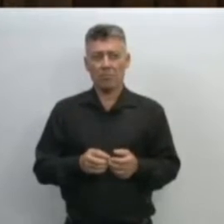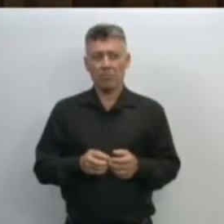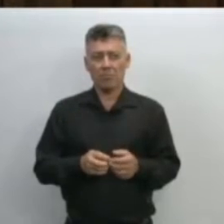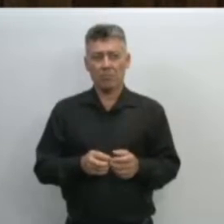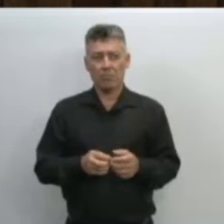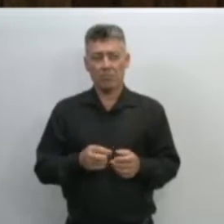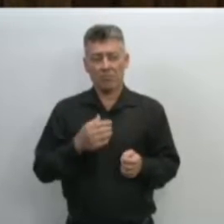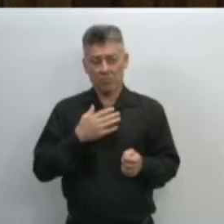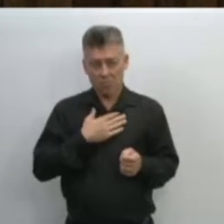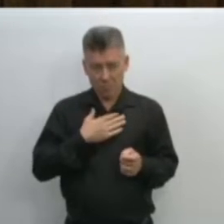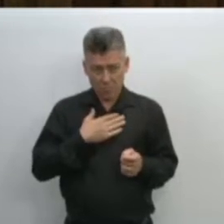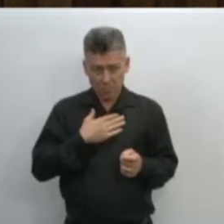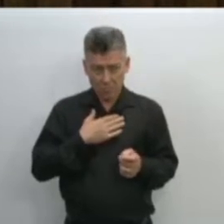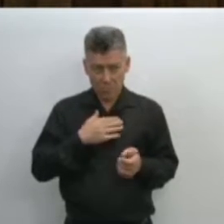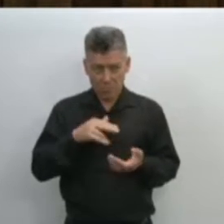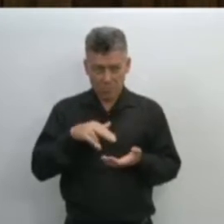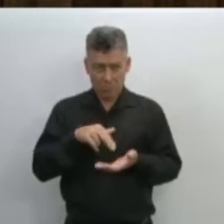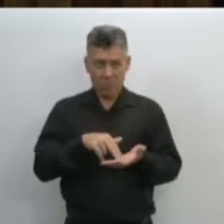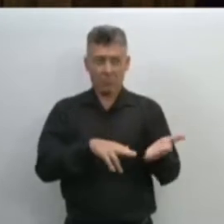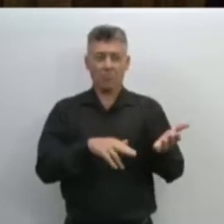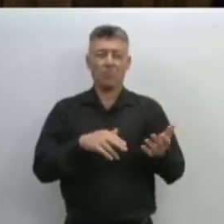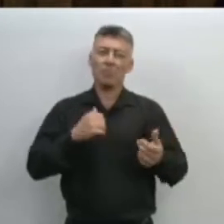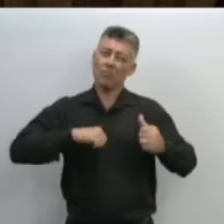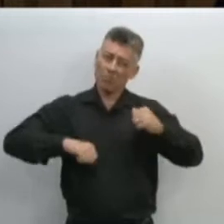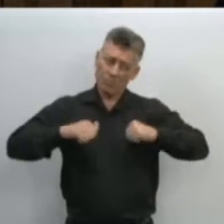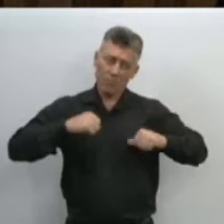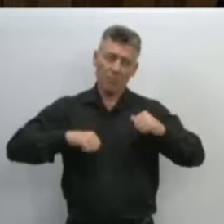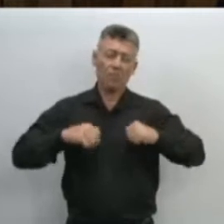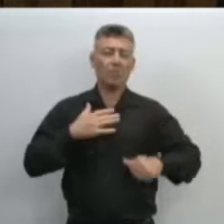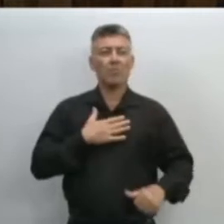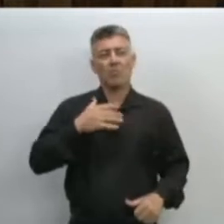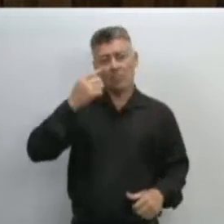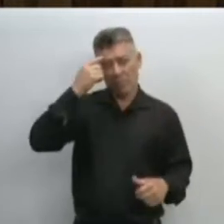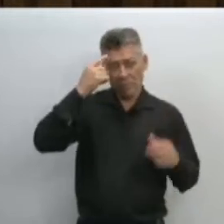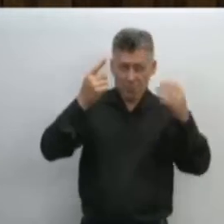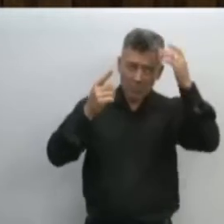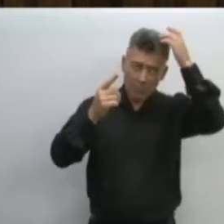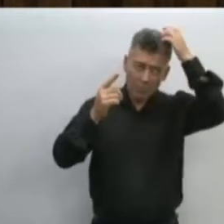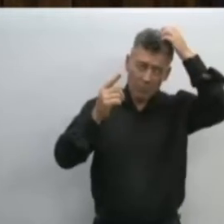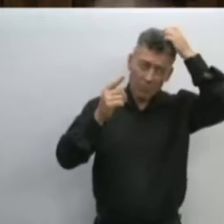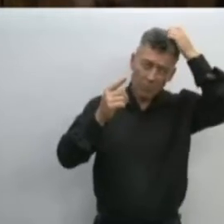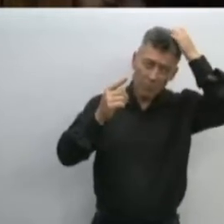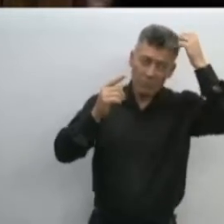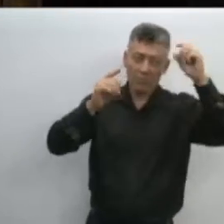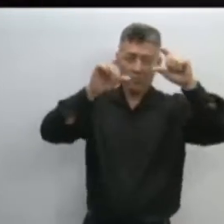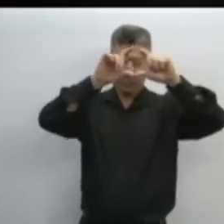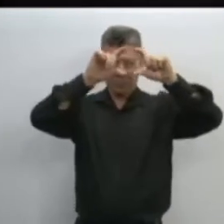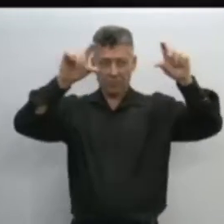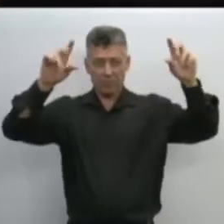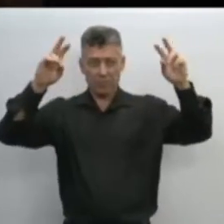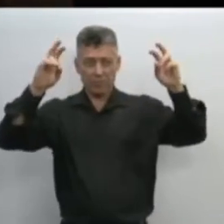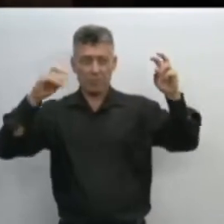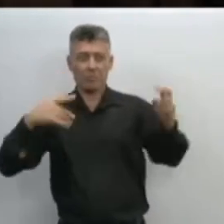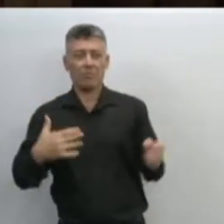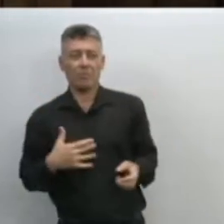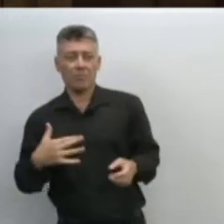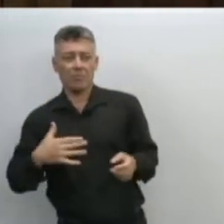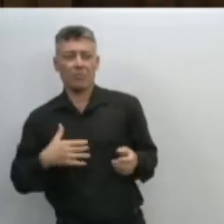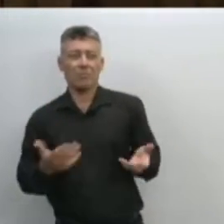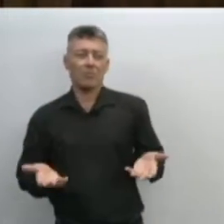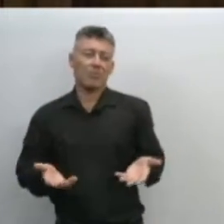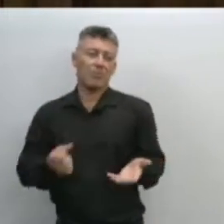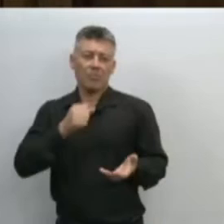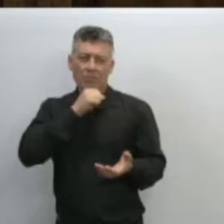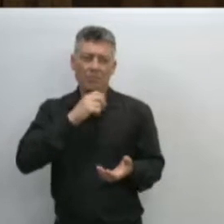gente faz as destinações e cria aquela expectativa. Eu me lembro sempre de uma frase aqui, do vereador Bispo, decano da casa hoje,